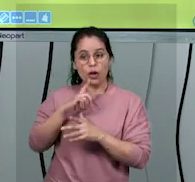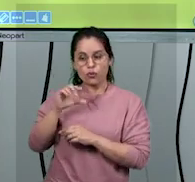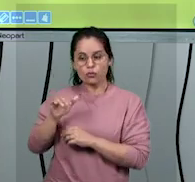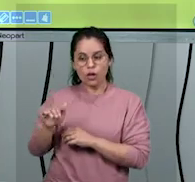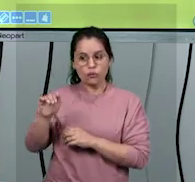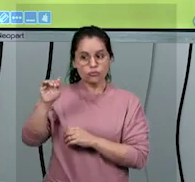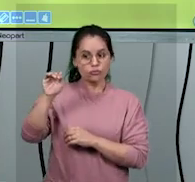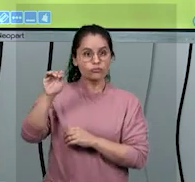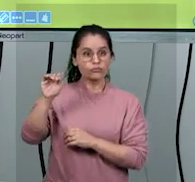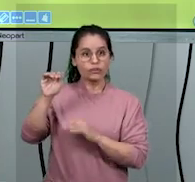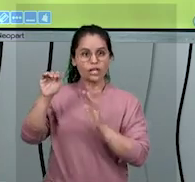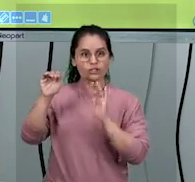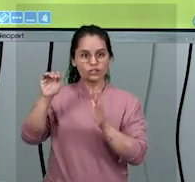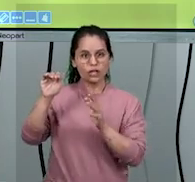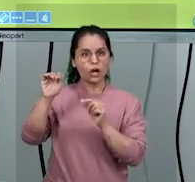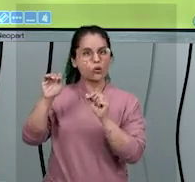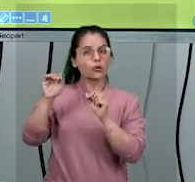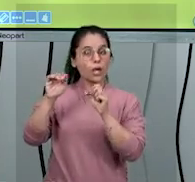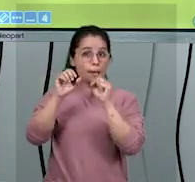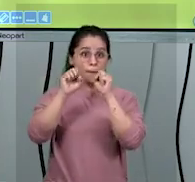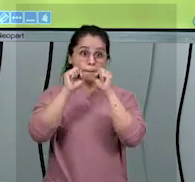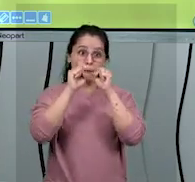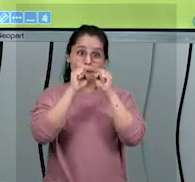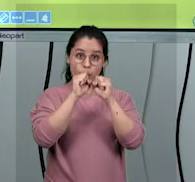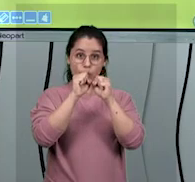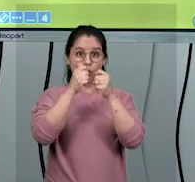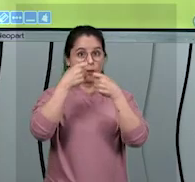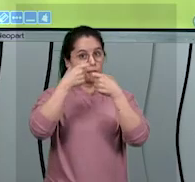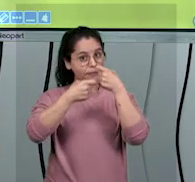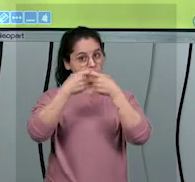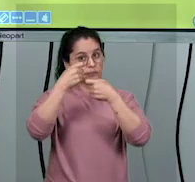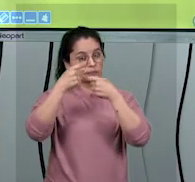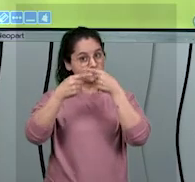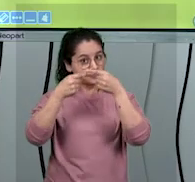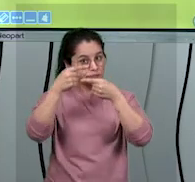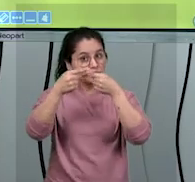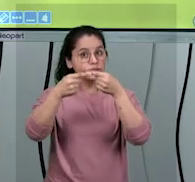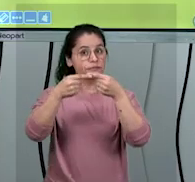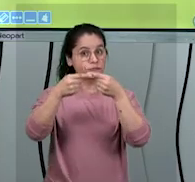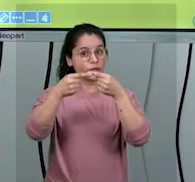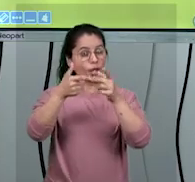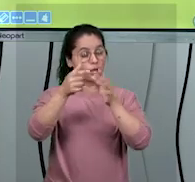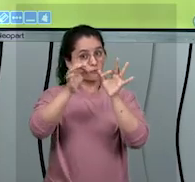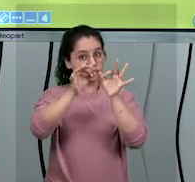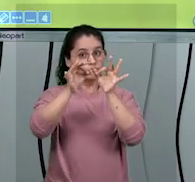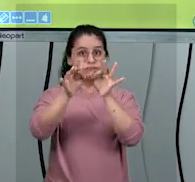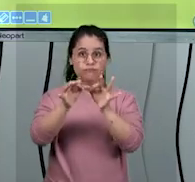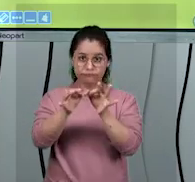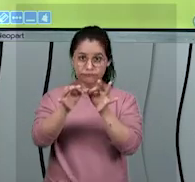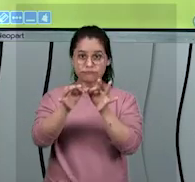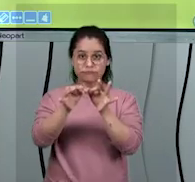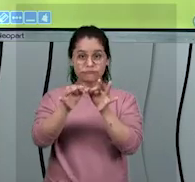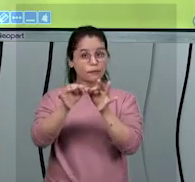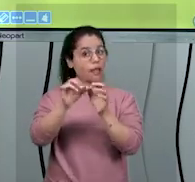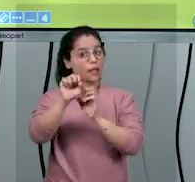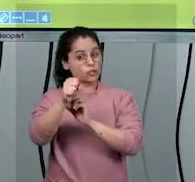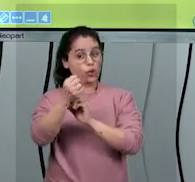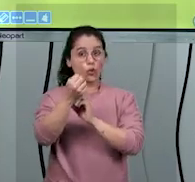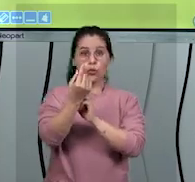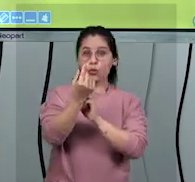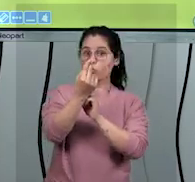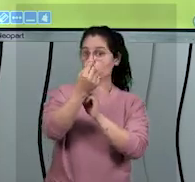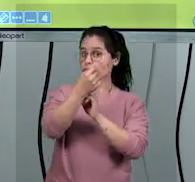está adulto, ele pode se reproduzir e, com certeza, se reproduzindo ou não, ele